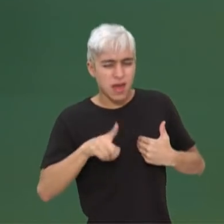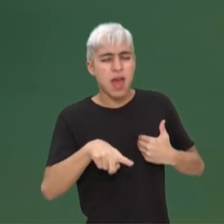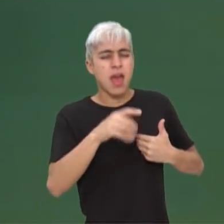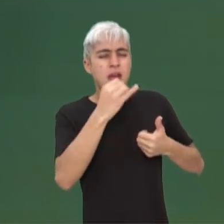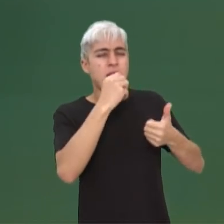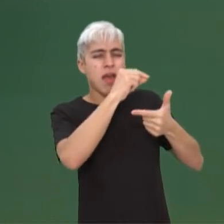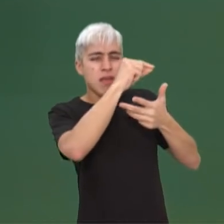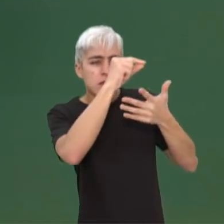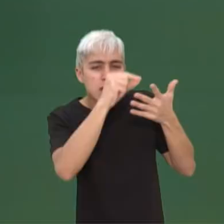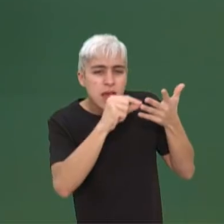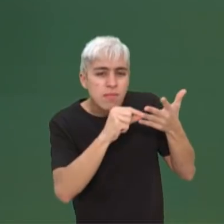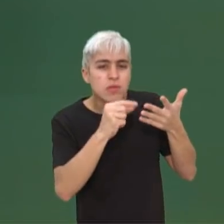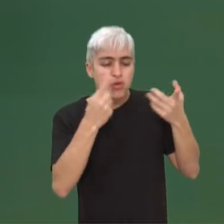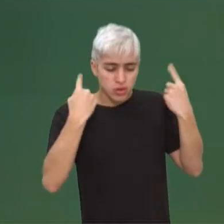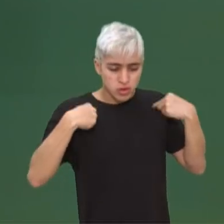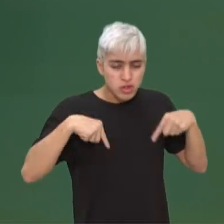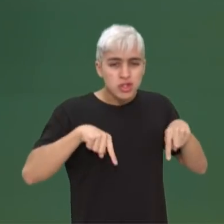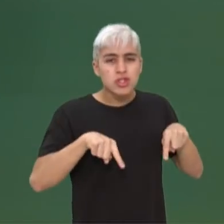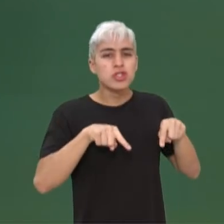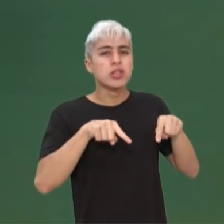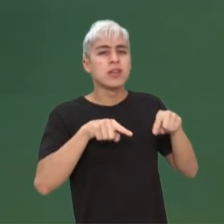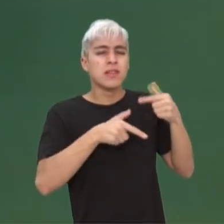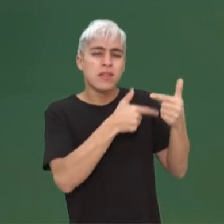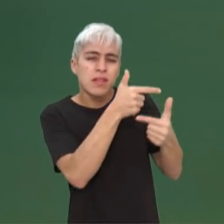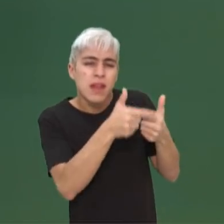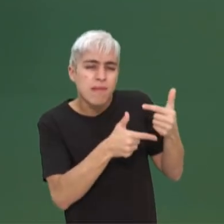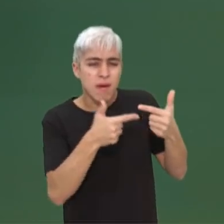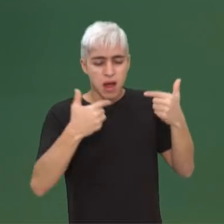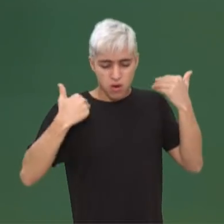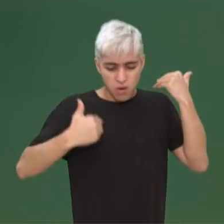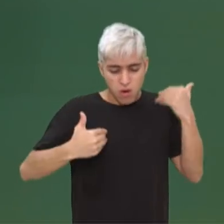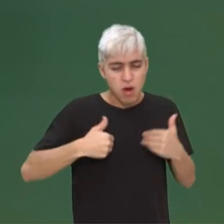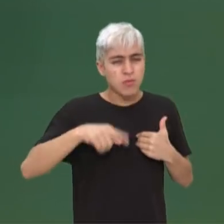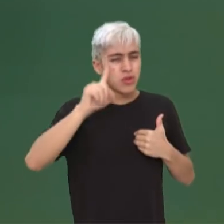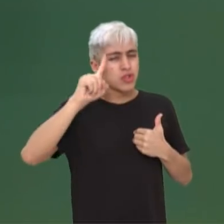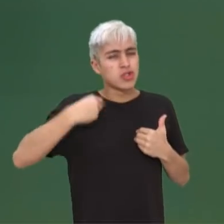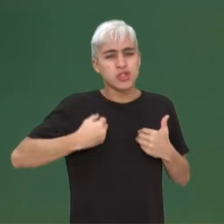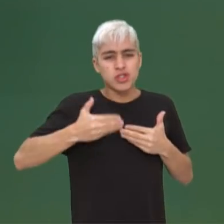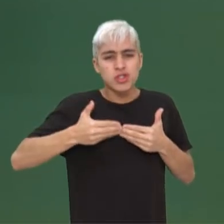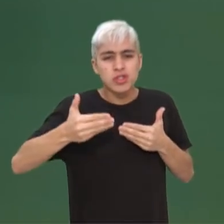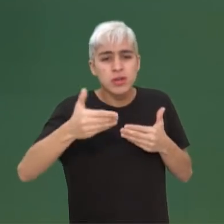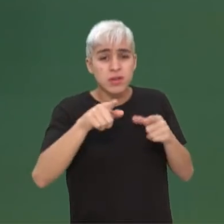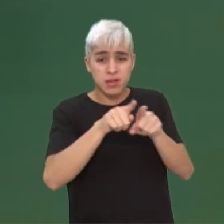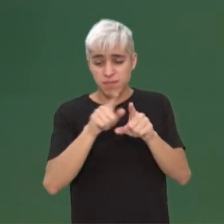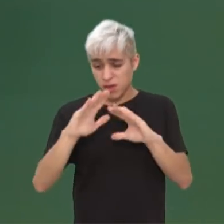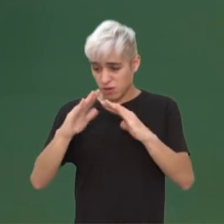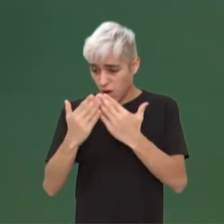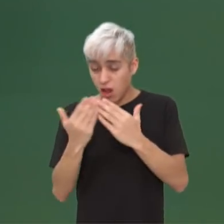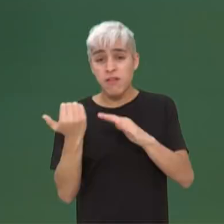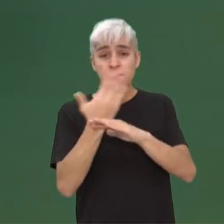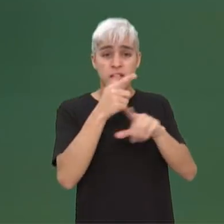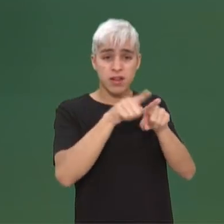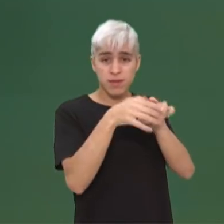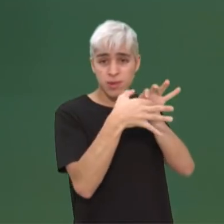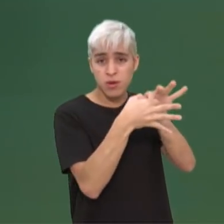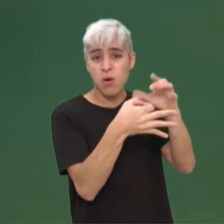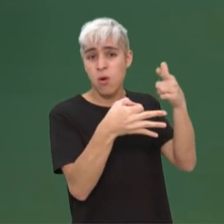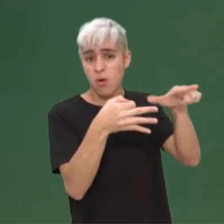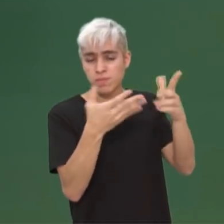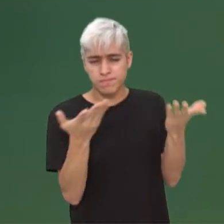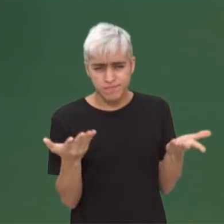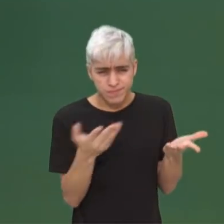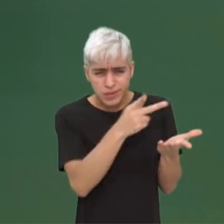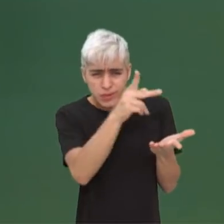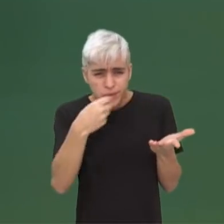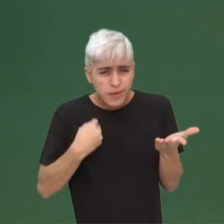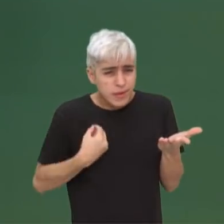atividades assim que podem estar relacionadas diariamente na sua vida, dentro e também fora ali do ambiente escolar. Então, com base na vivência de vocês, eu